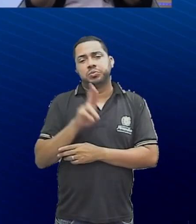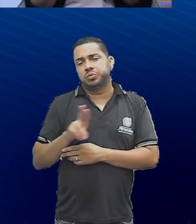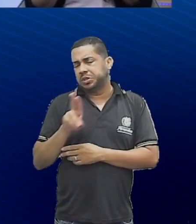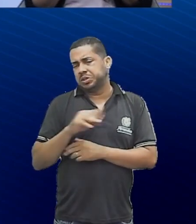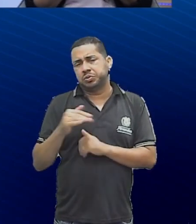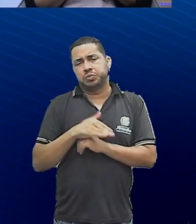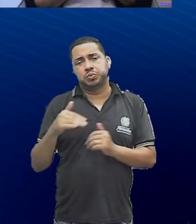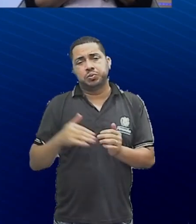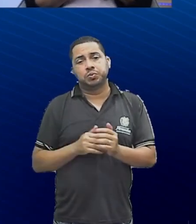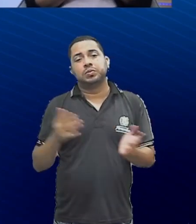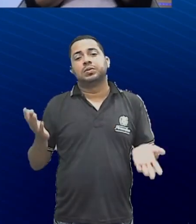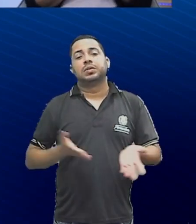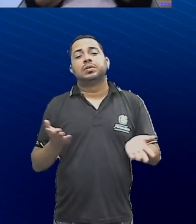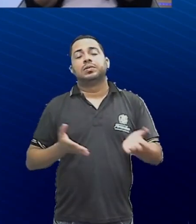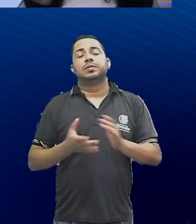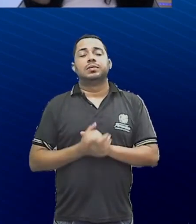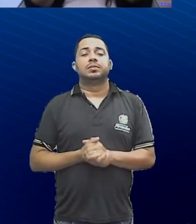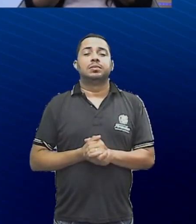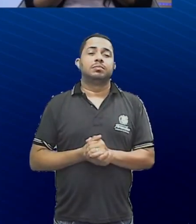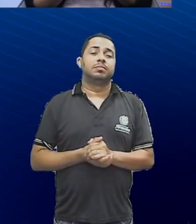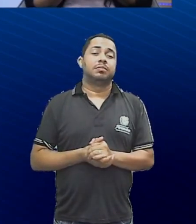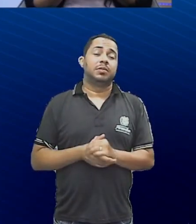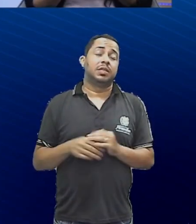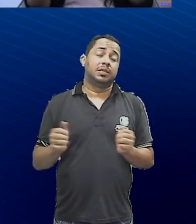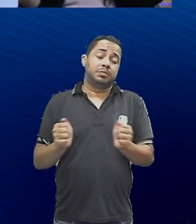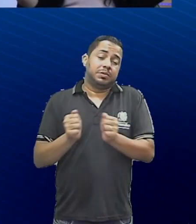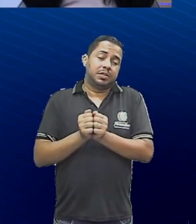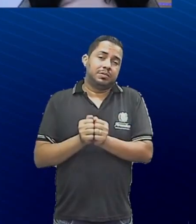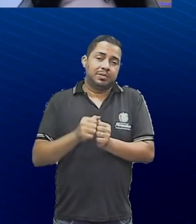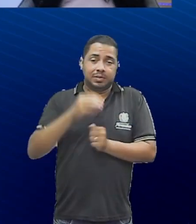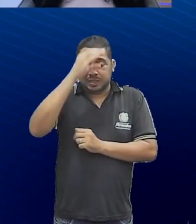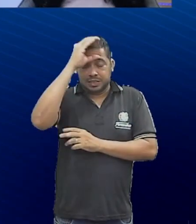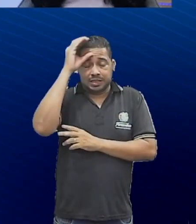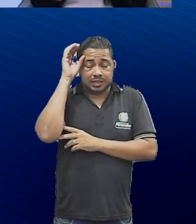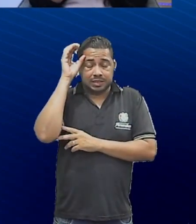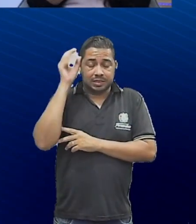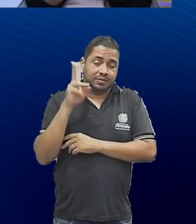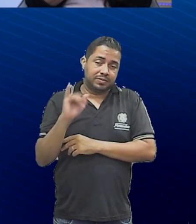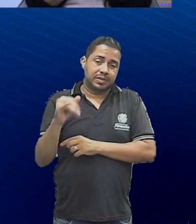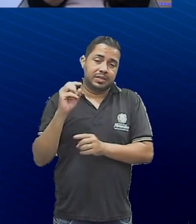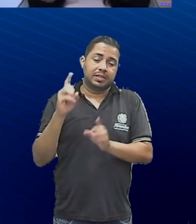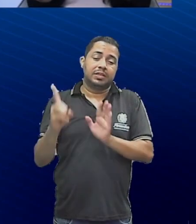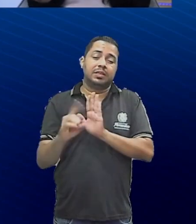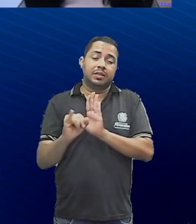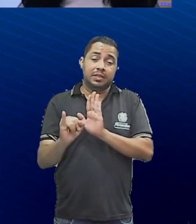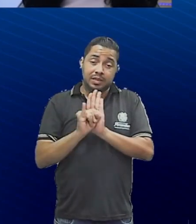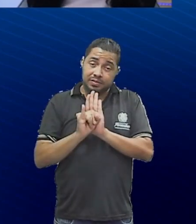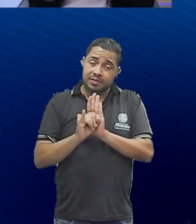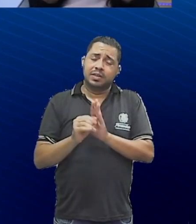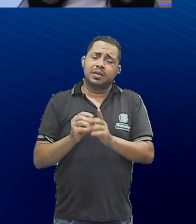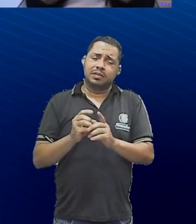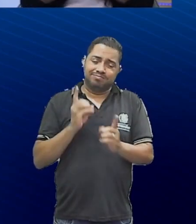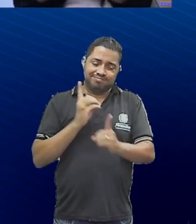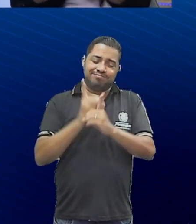que está atual para ir se aproximando do cliente. E o cliente vai se identificando, vai